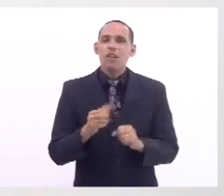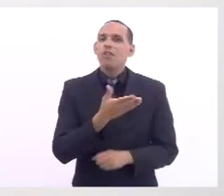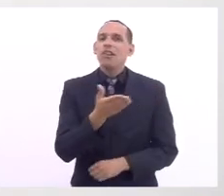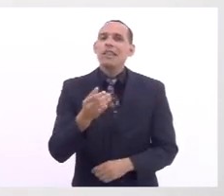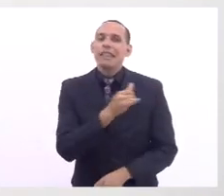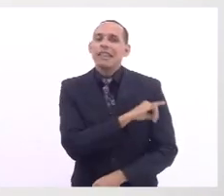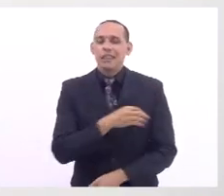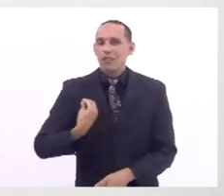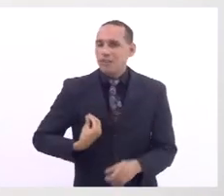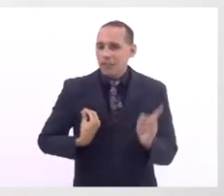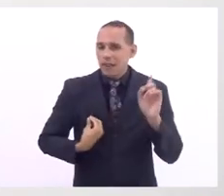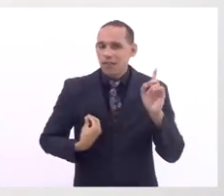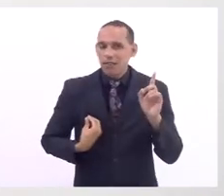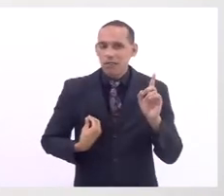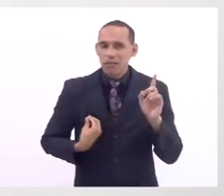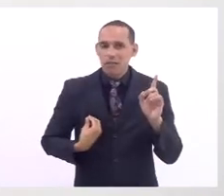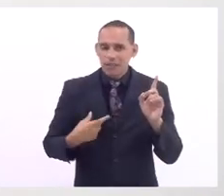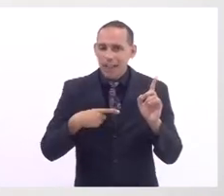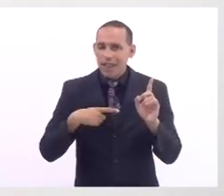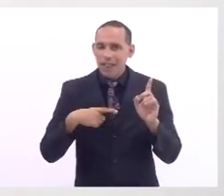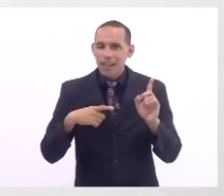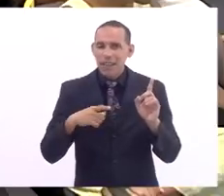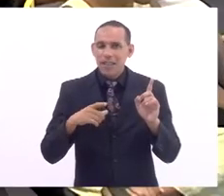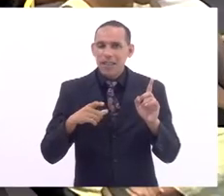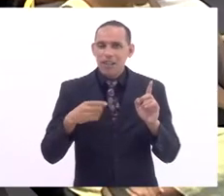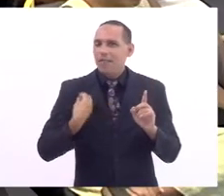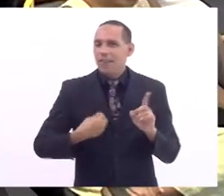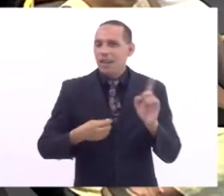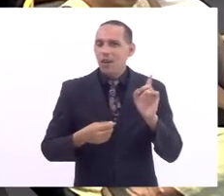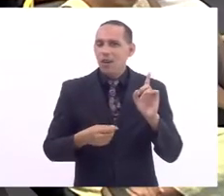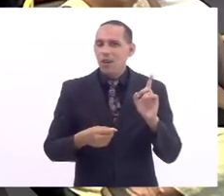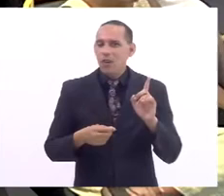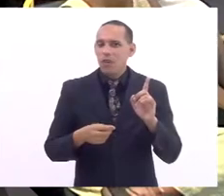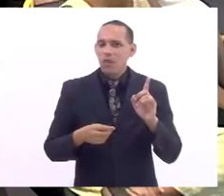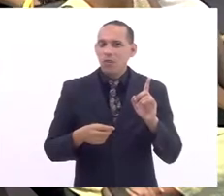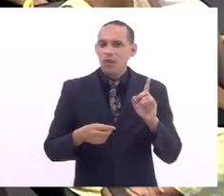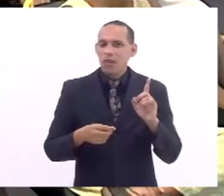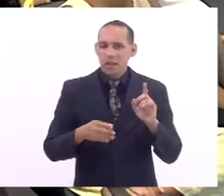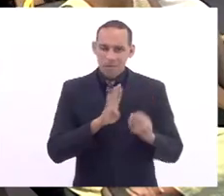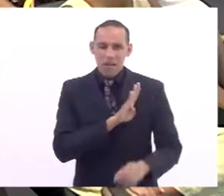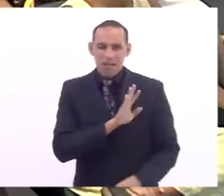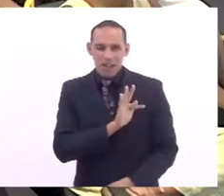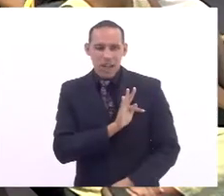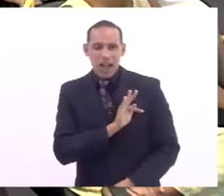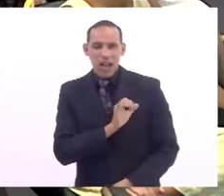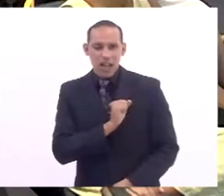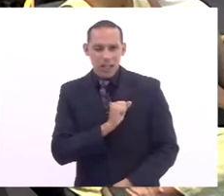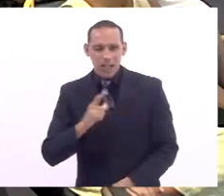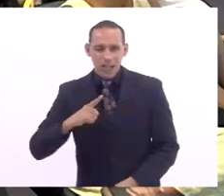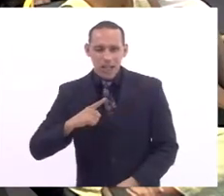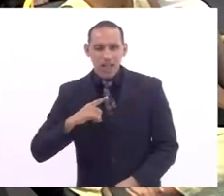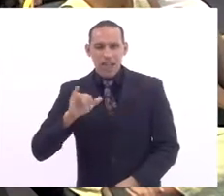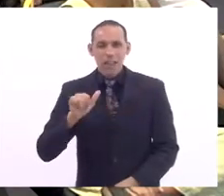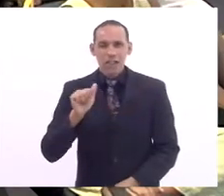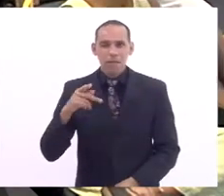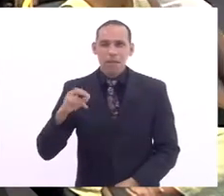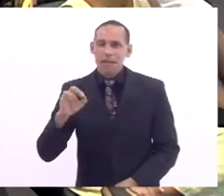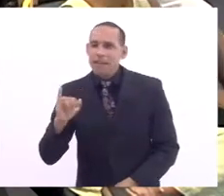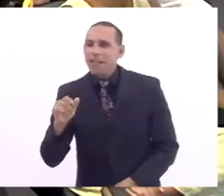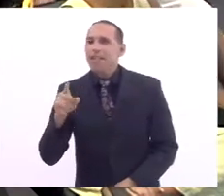mora no Rio aqui pode levantar a mão não moro no rio lá na região metropolita da Baixada São Gonçalo Japeri